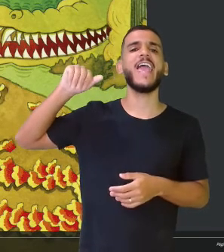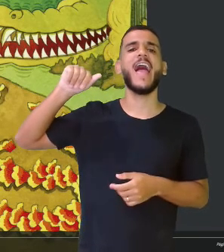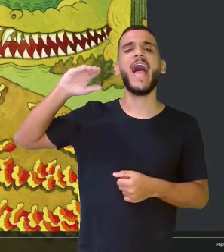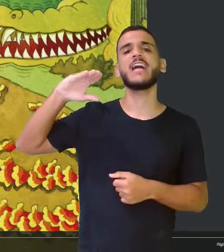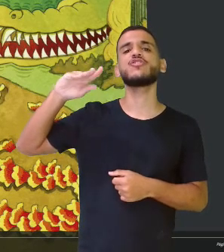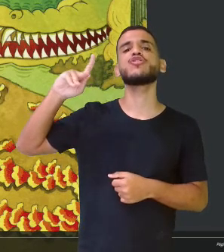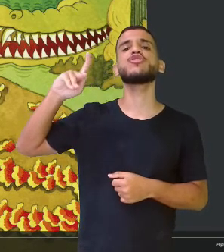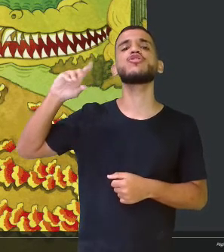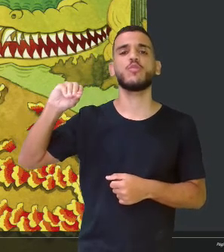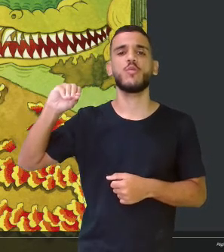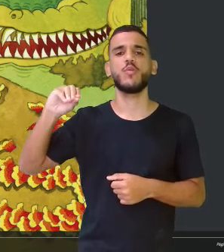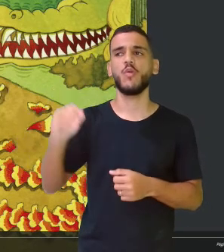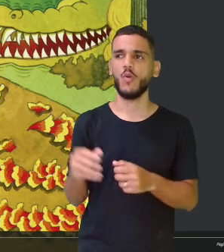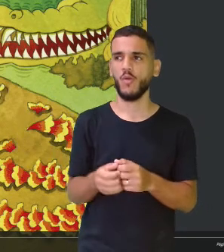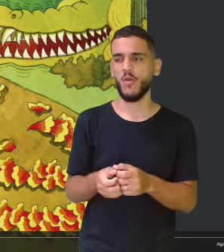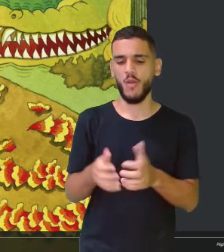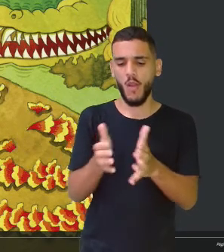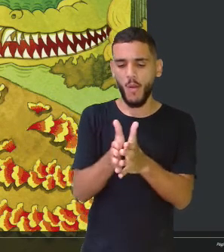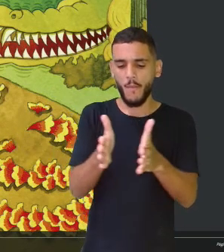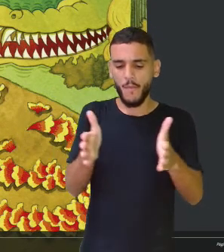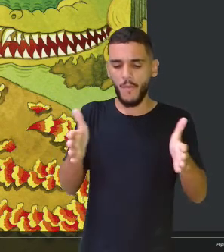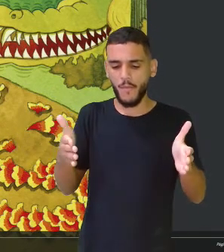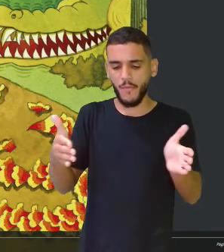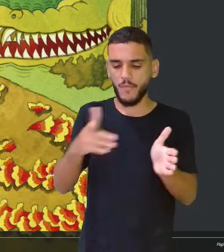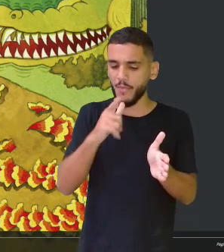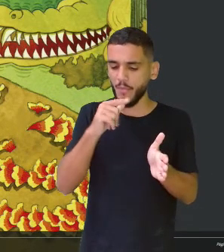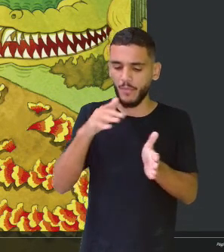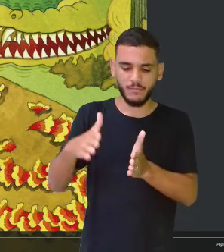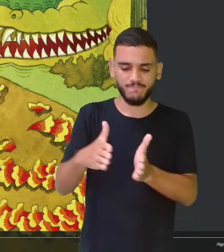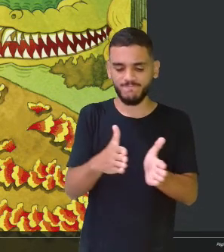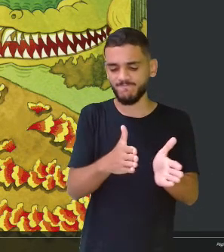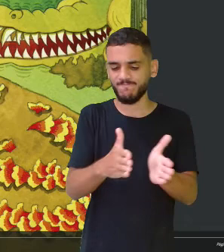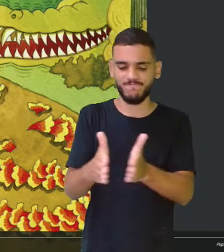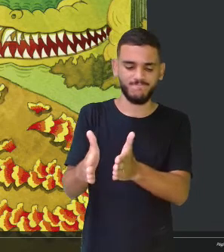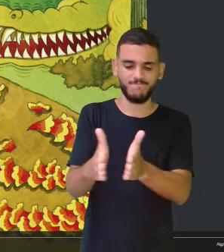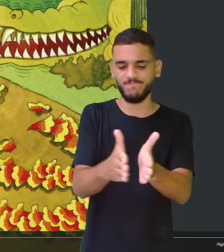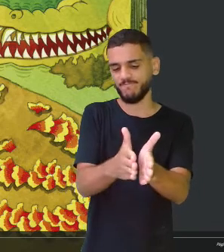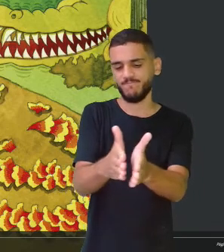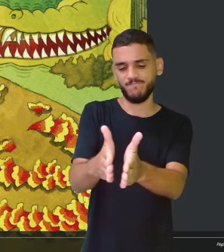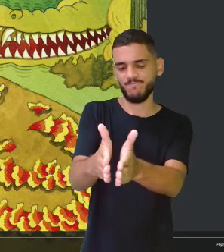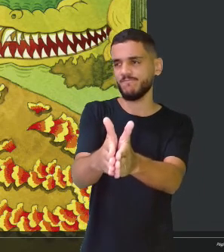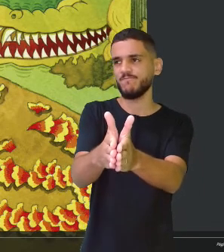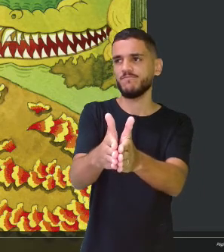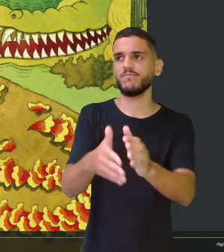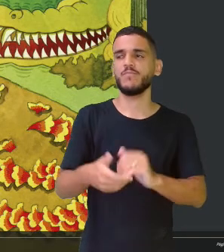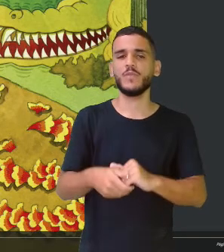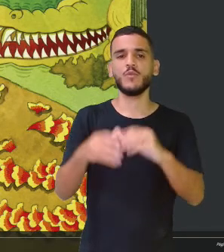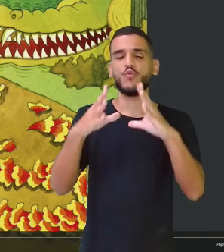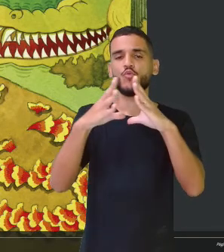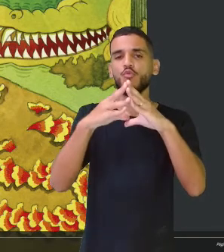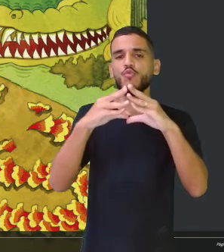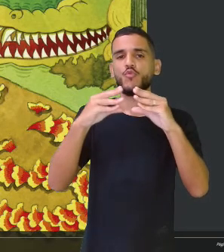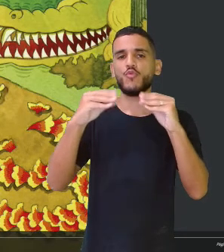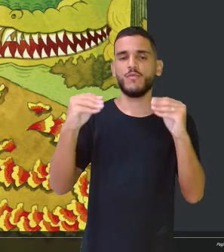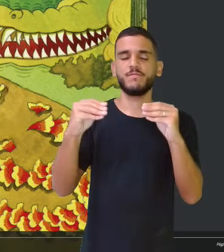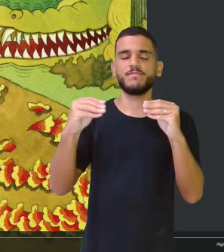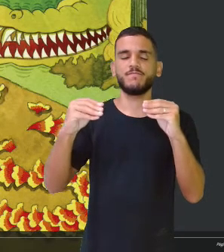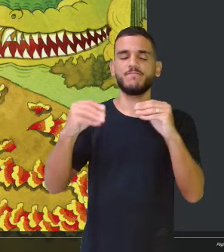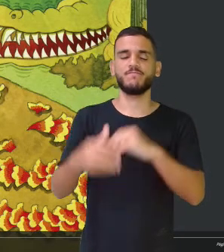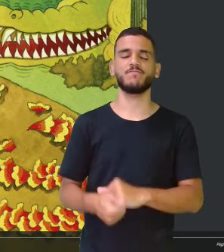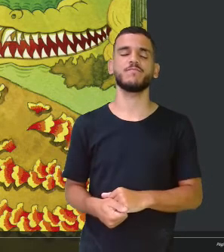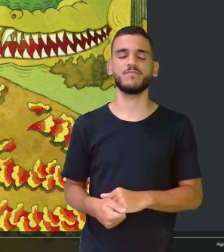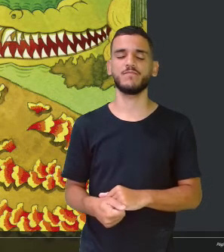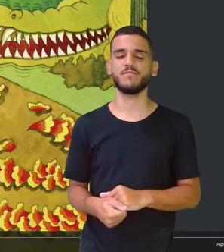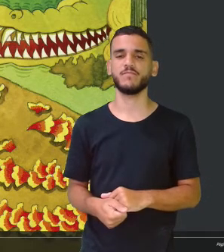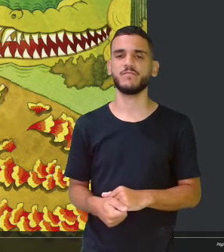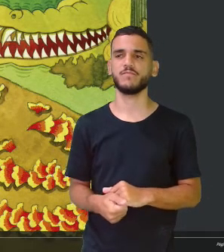acha. Saiu em busca do inho dele para voltar a ser pequeno, porque não estava gostando de ser aquele peixão esfarrapado.